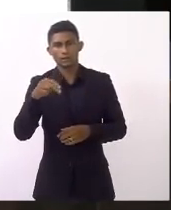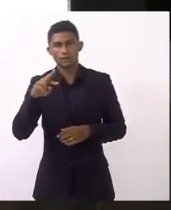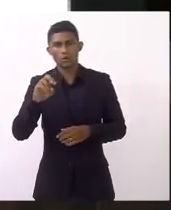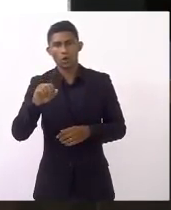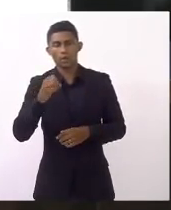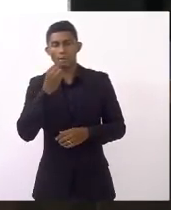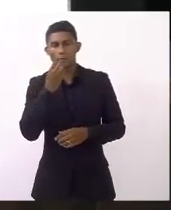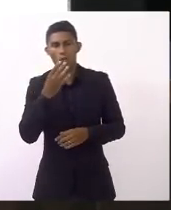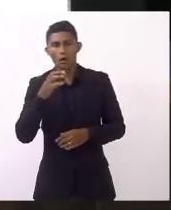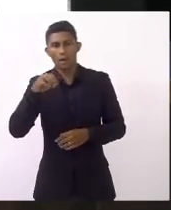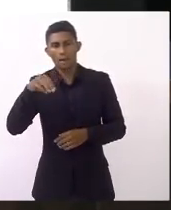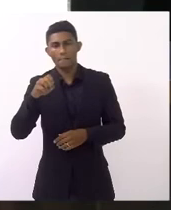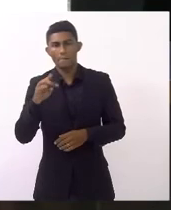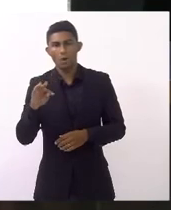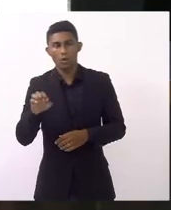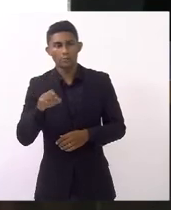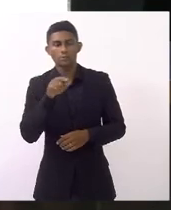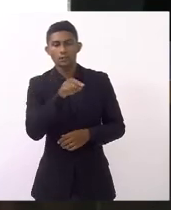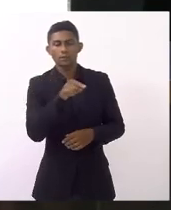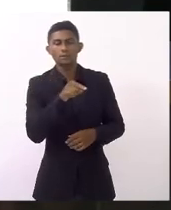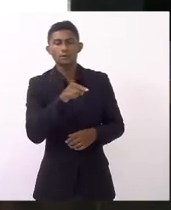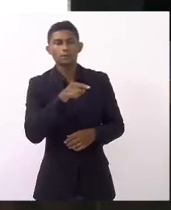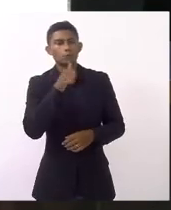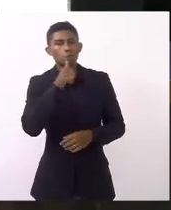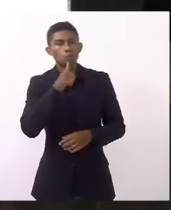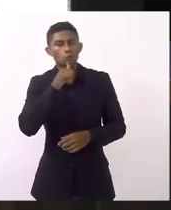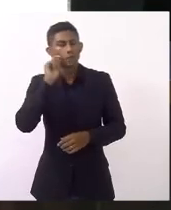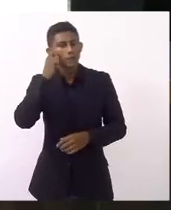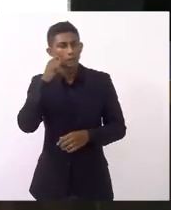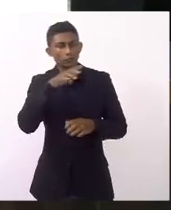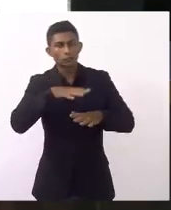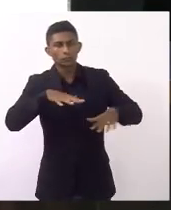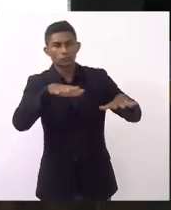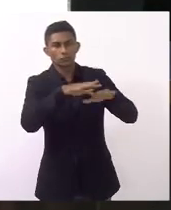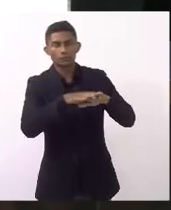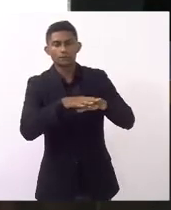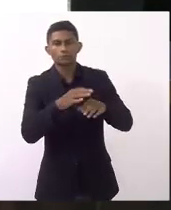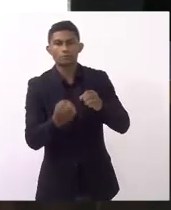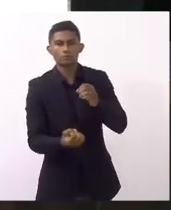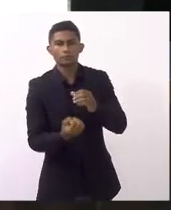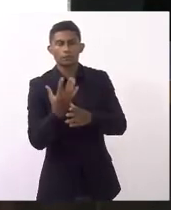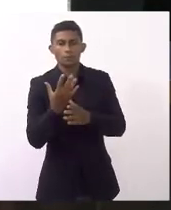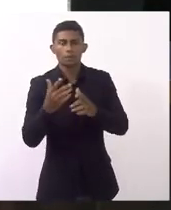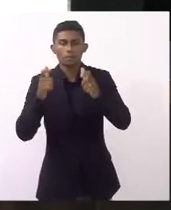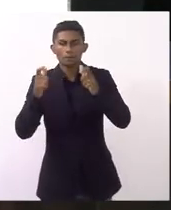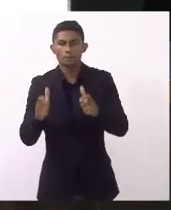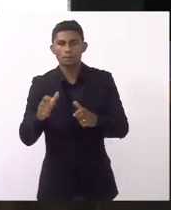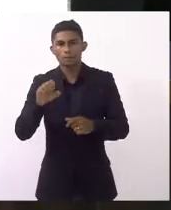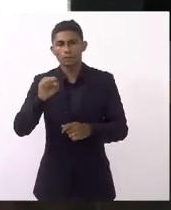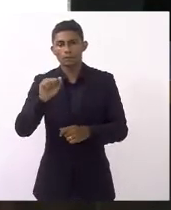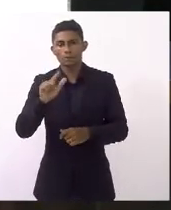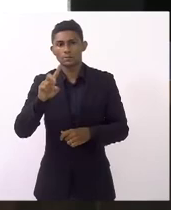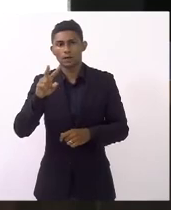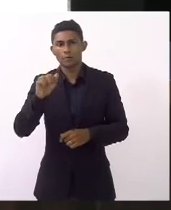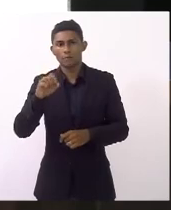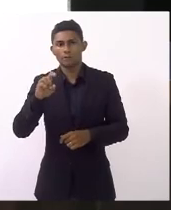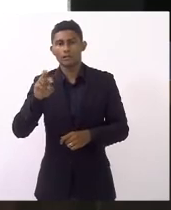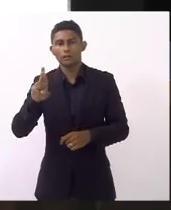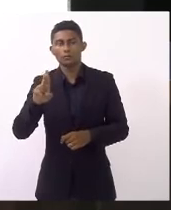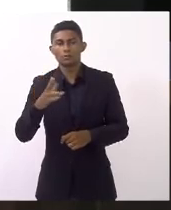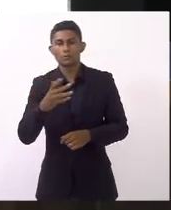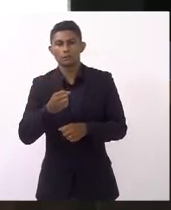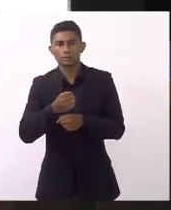formada unicamente por mulheres negras foi fundado em Salvador por volta do ano